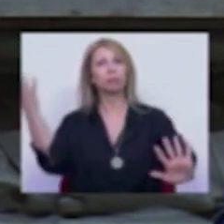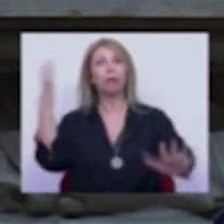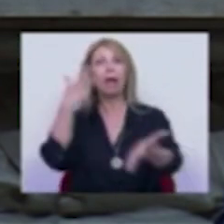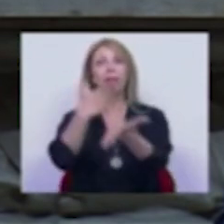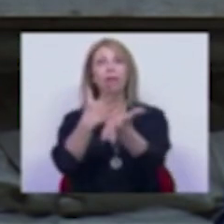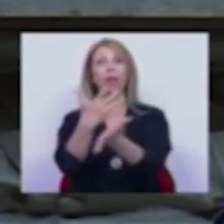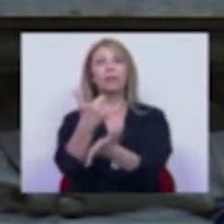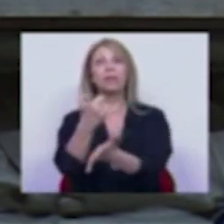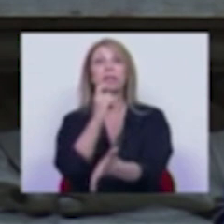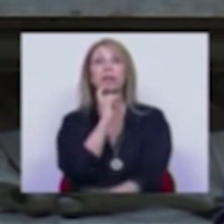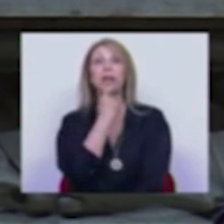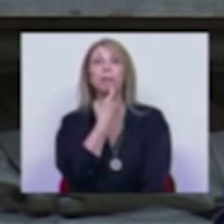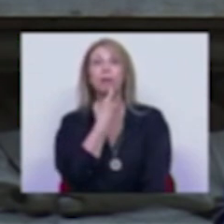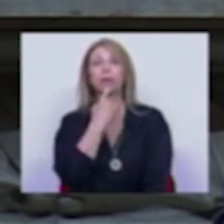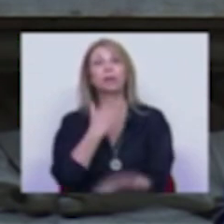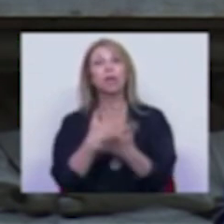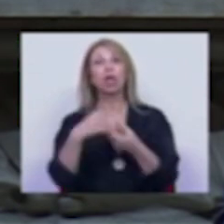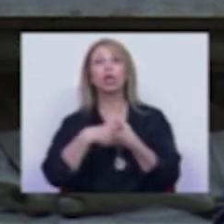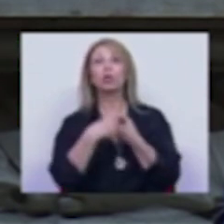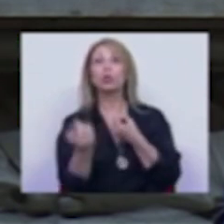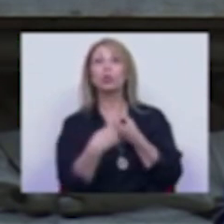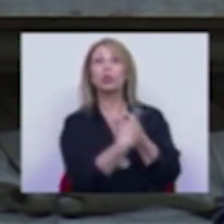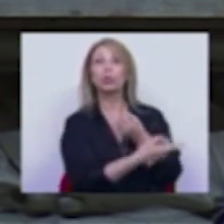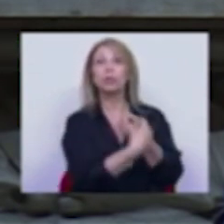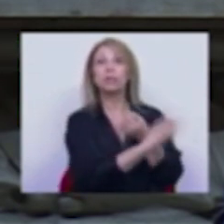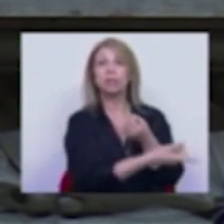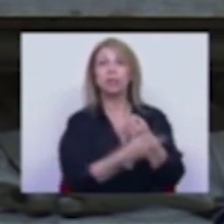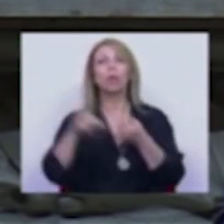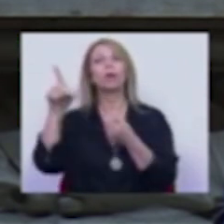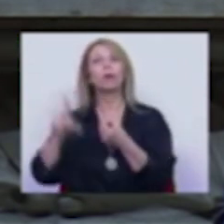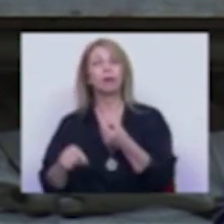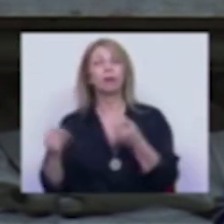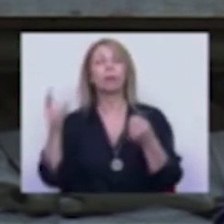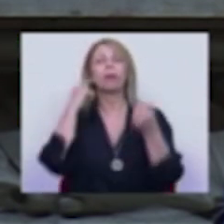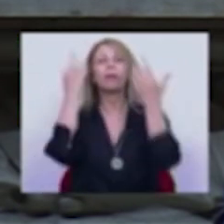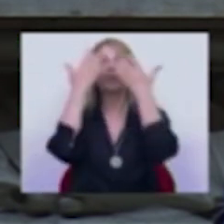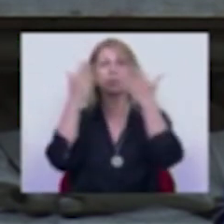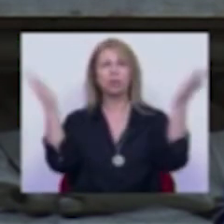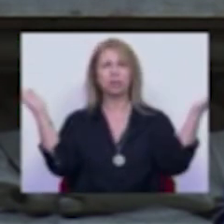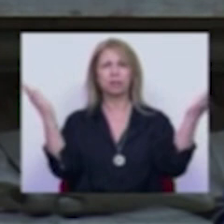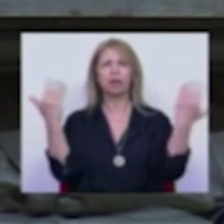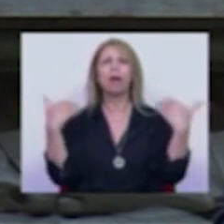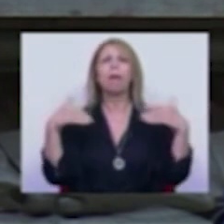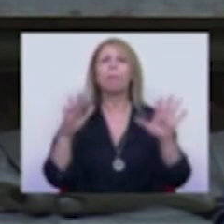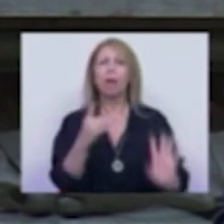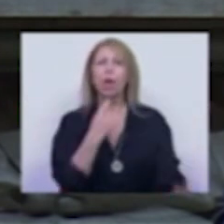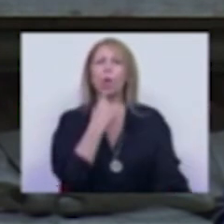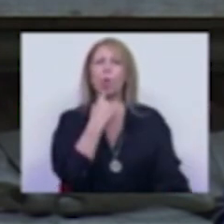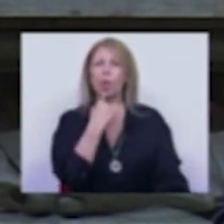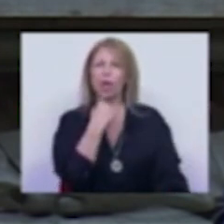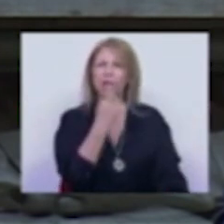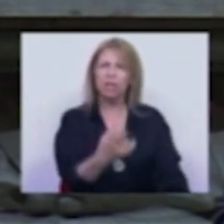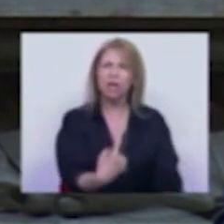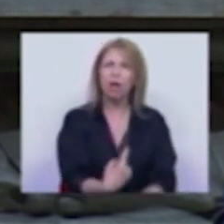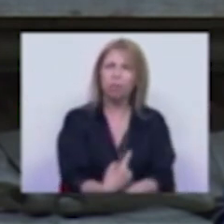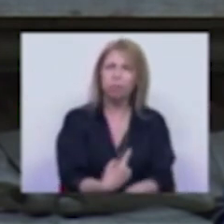Abril, à descolonização e à democracia. E nunca é demais evocar e